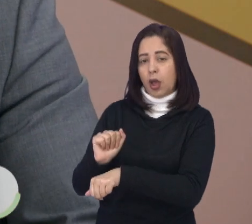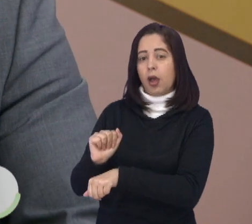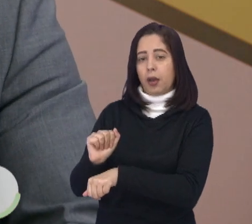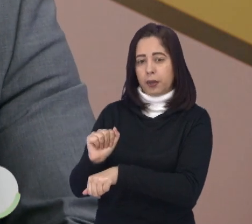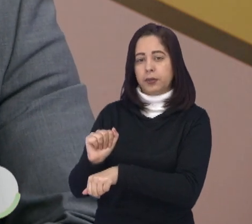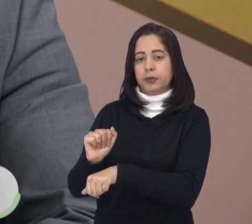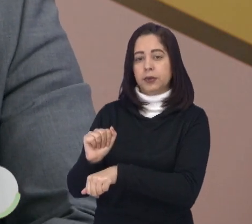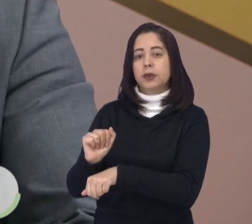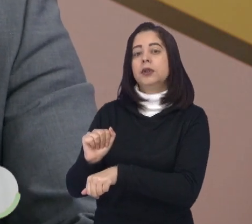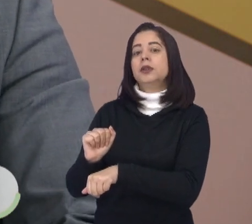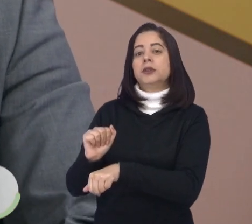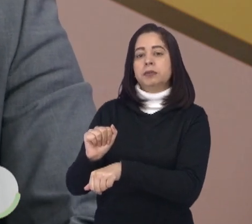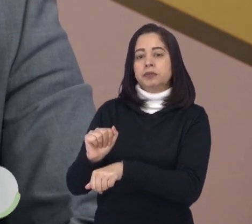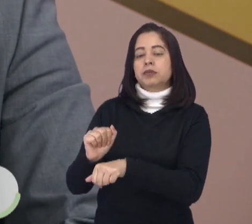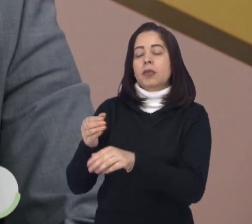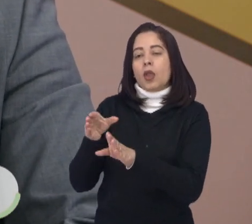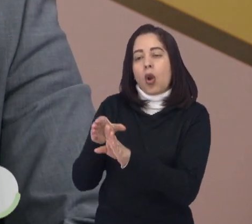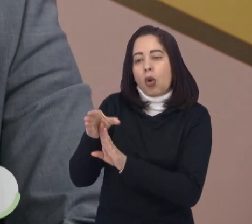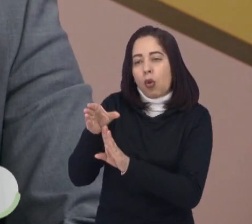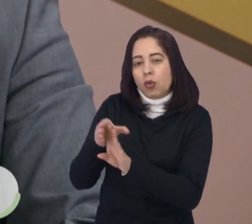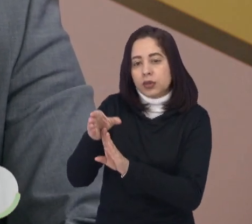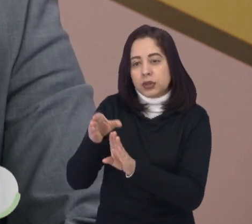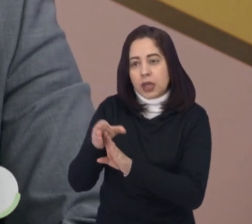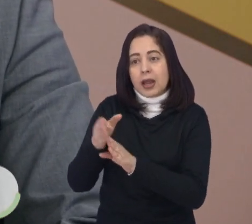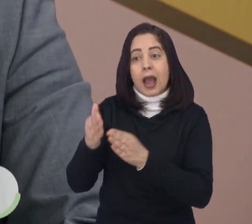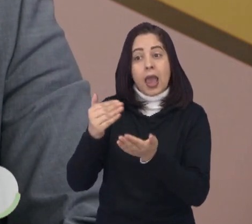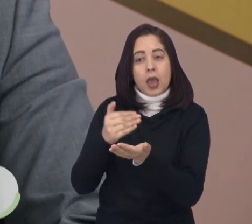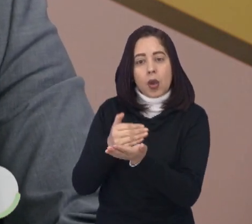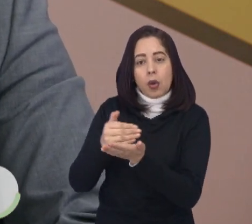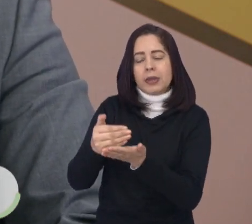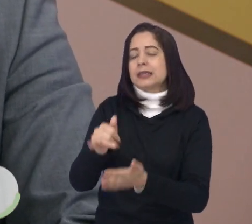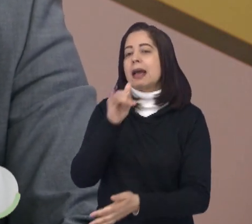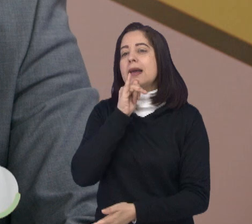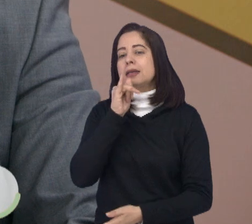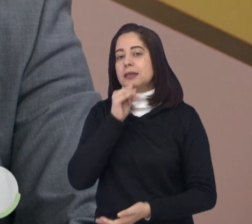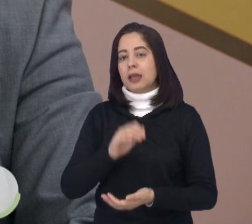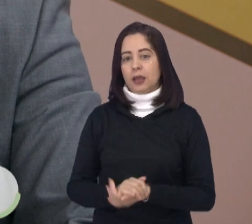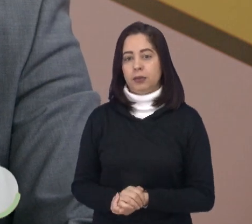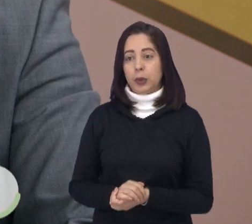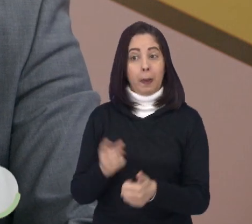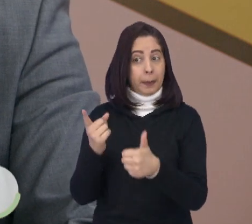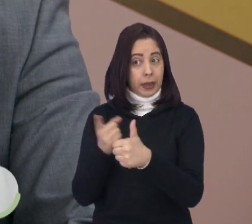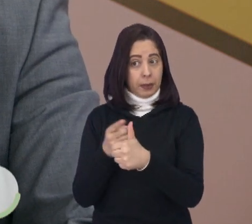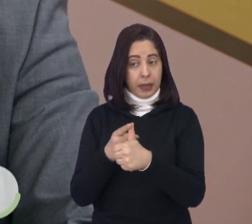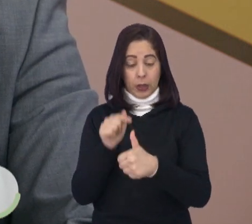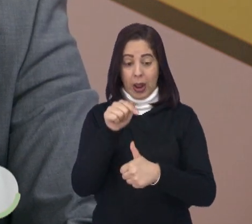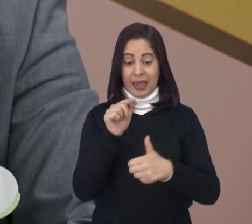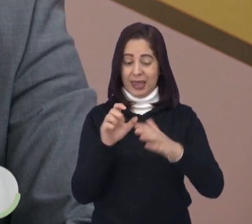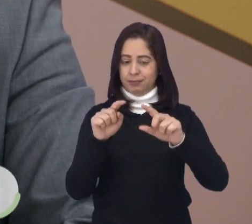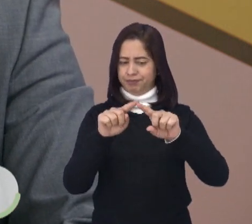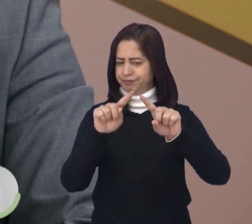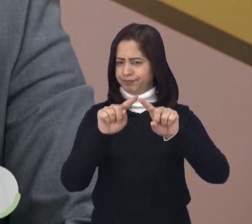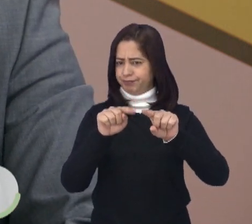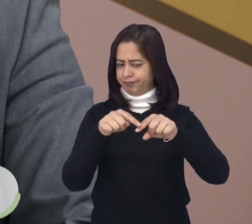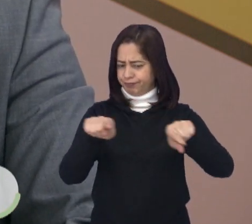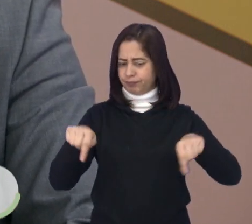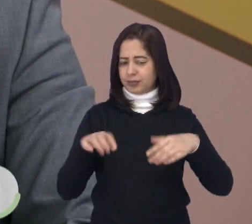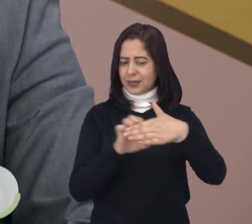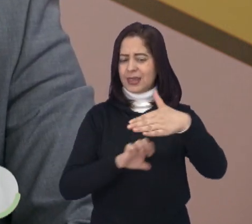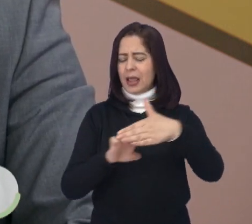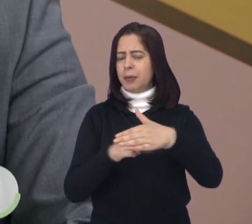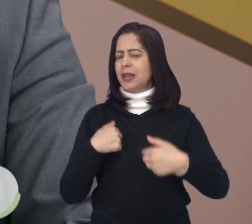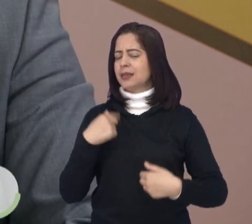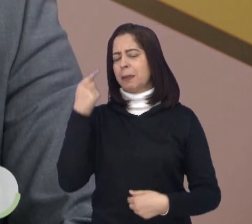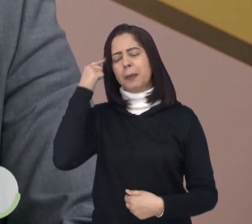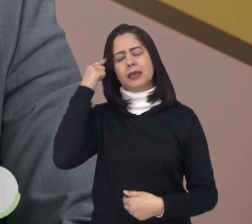dessa área, para iniciar, sim, esse processo. Então, por exemplo, primeira coisa, a empresa tem que verificar quais são os